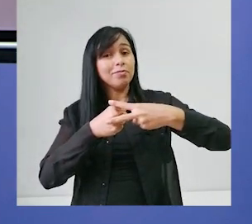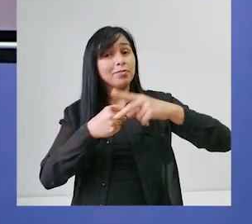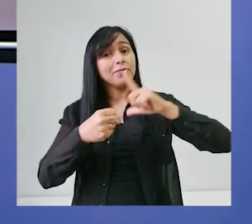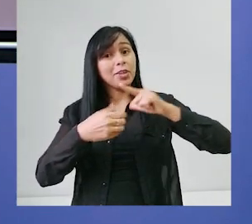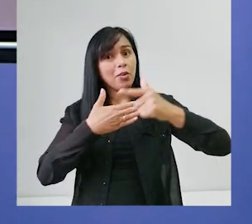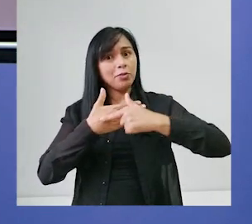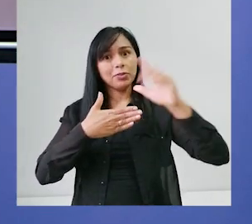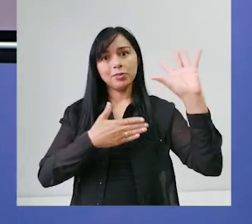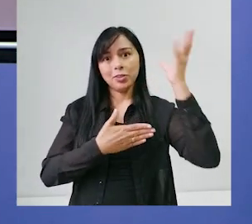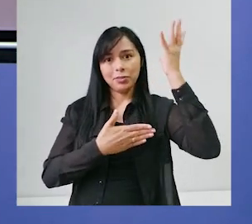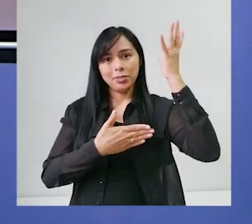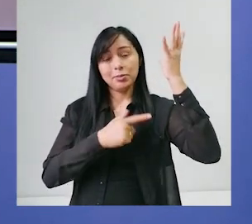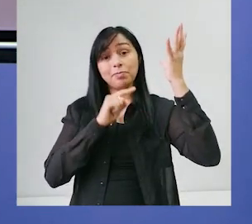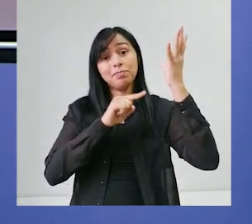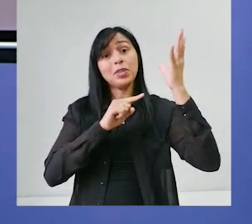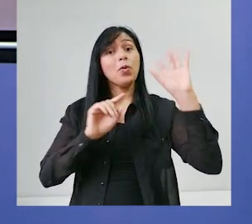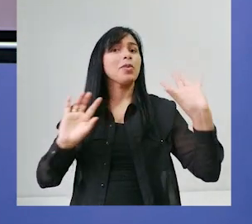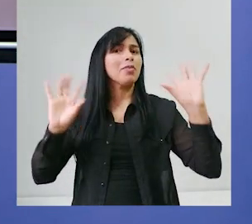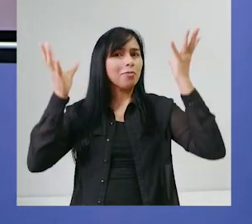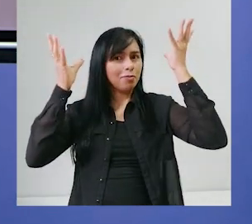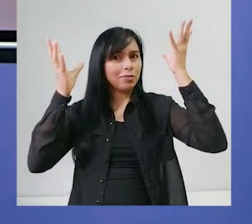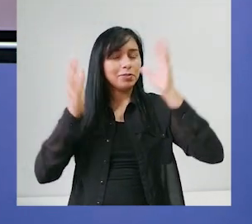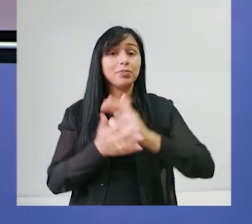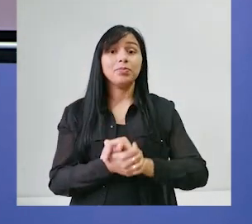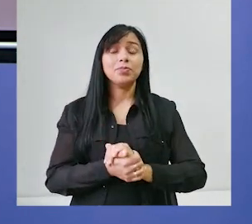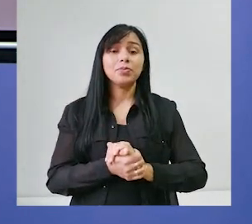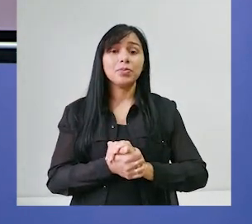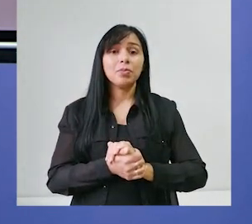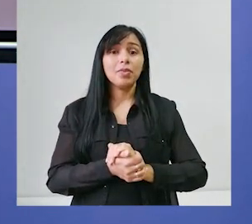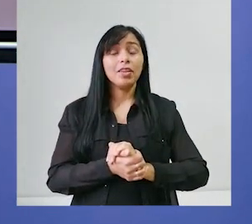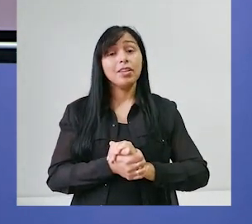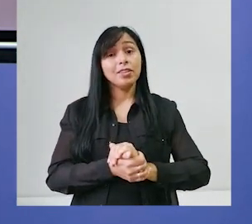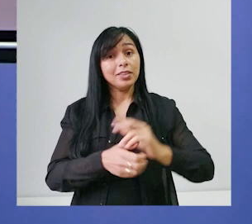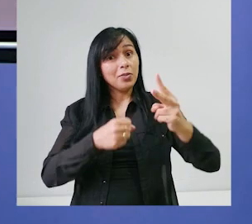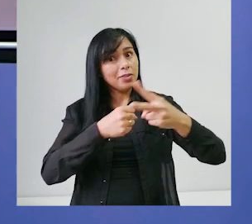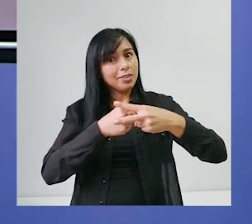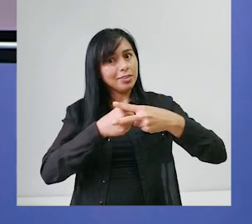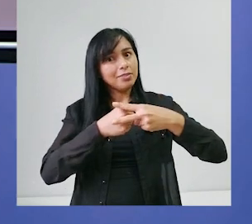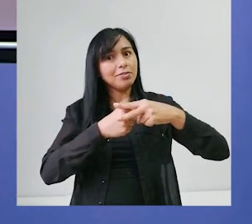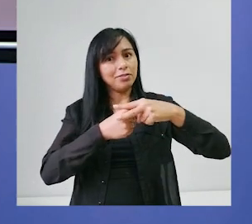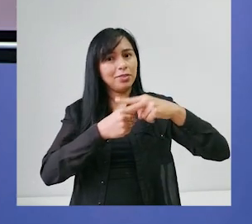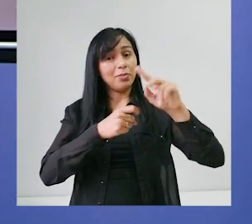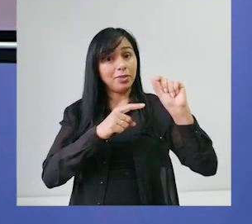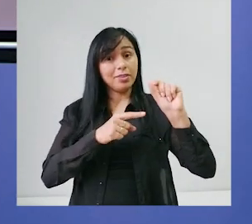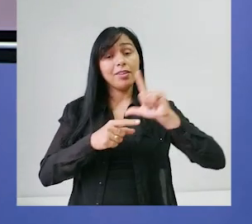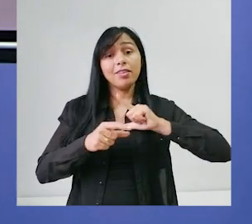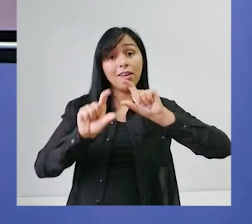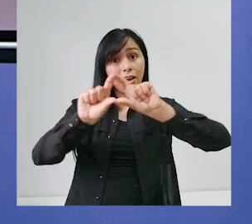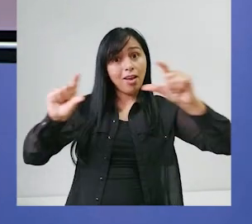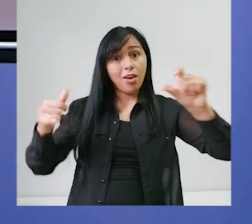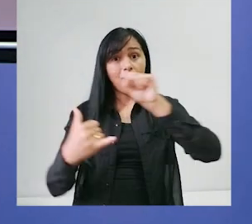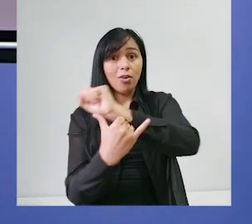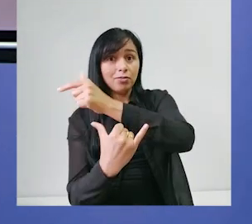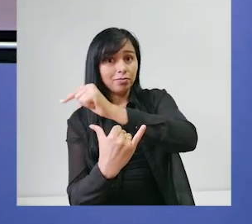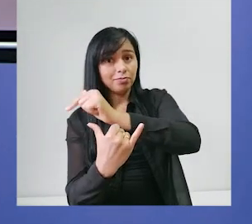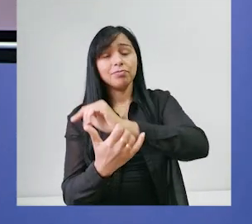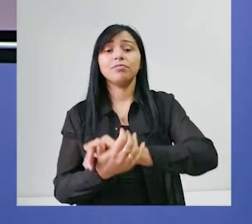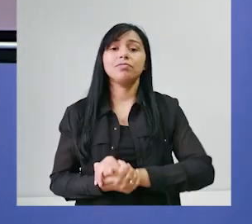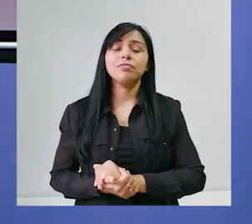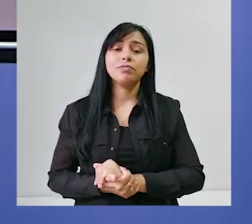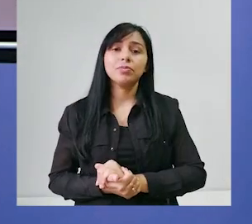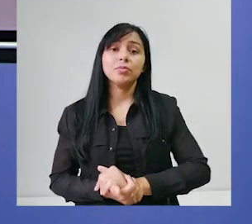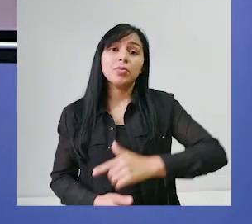houve uma festa a festa é o acontecimento que o verbo haver está indicando no segundo exemplo havia